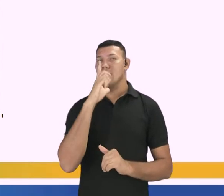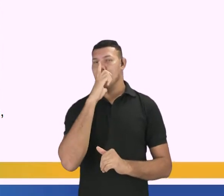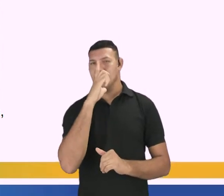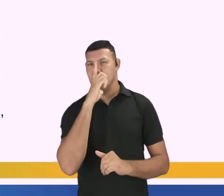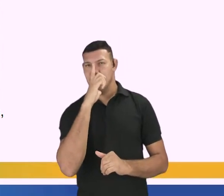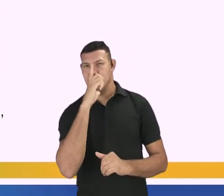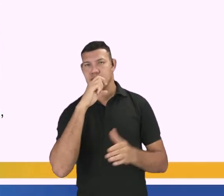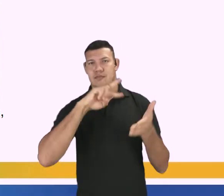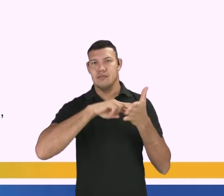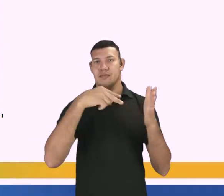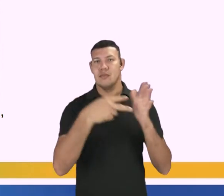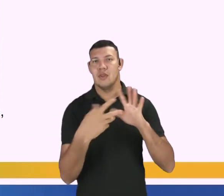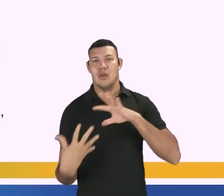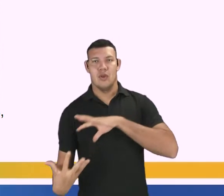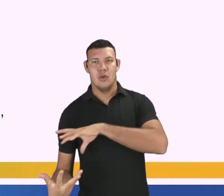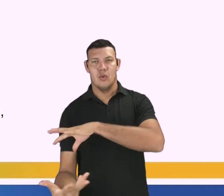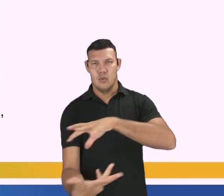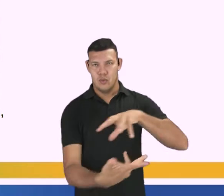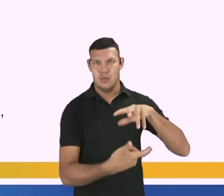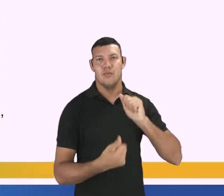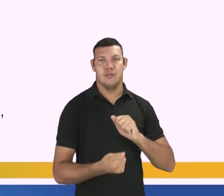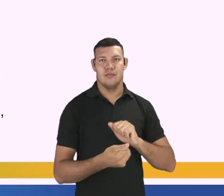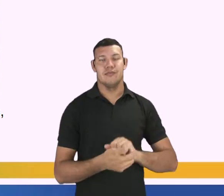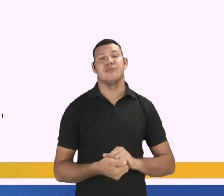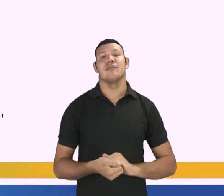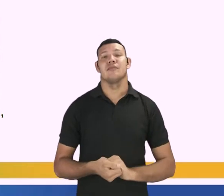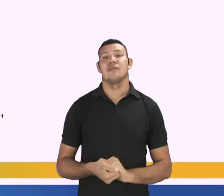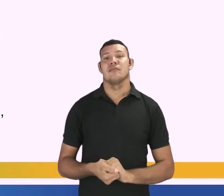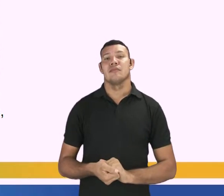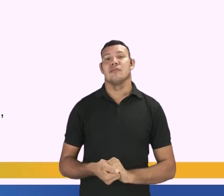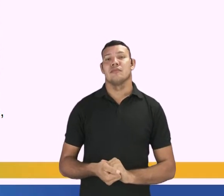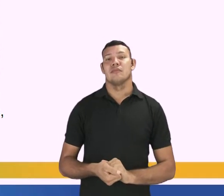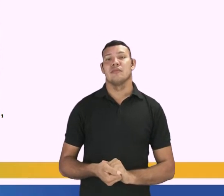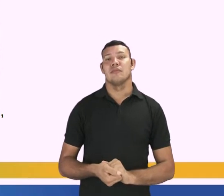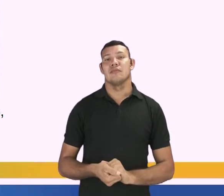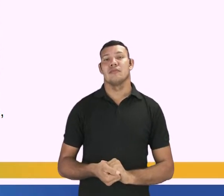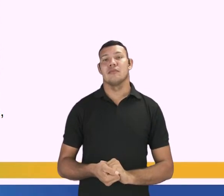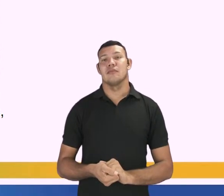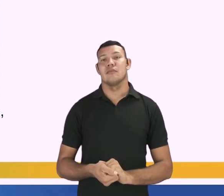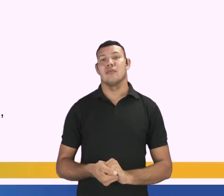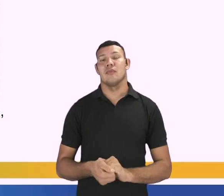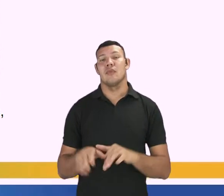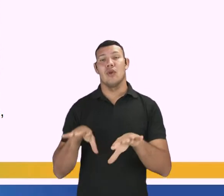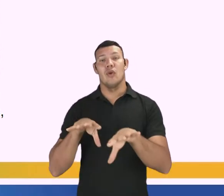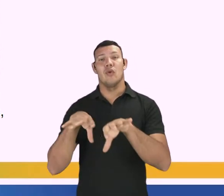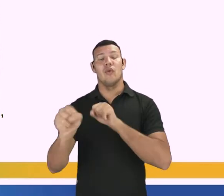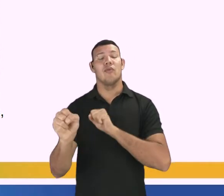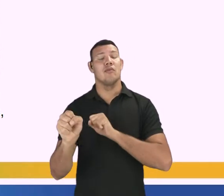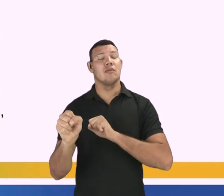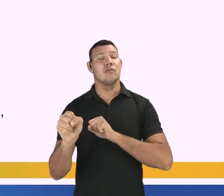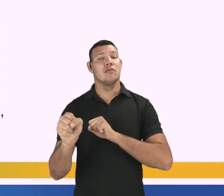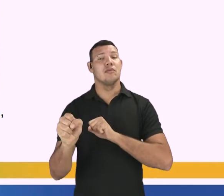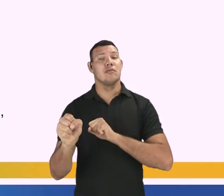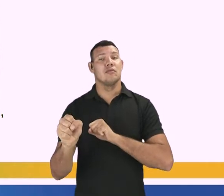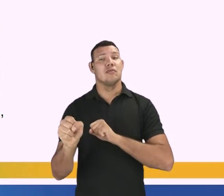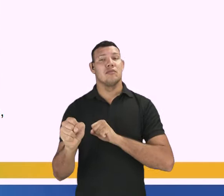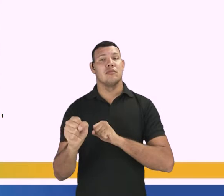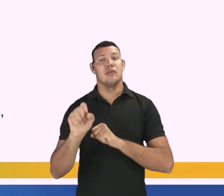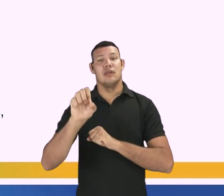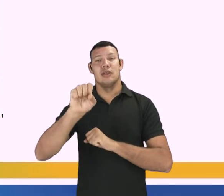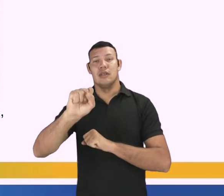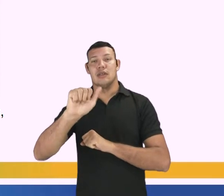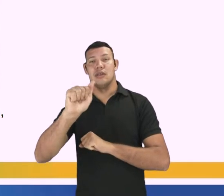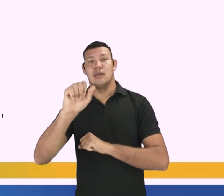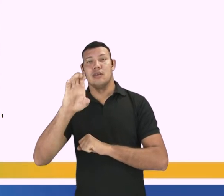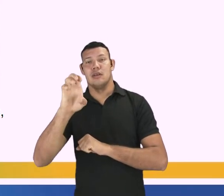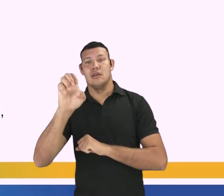e significa mundo, né? E ela é composta, né? O clero secular é composto pelos sacerdotes que